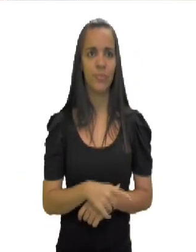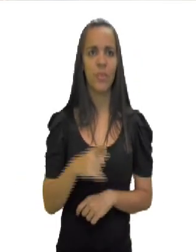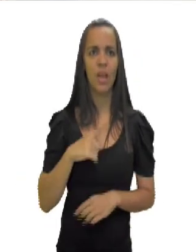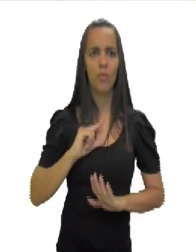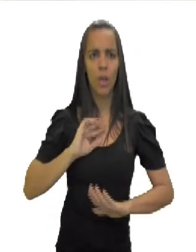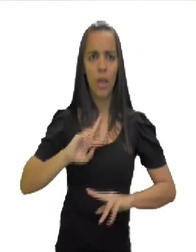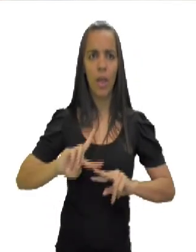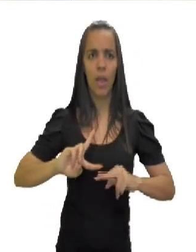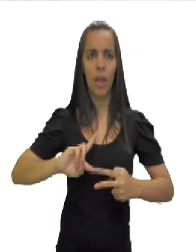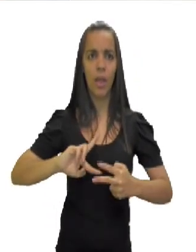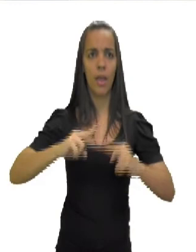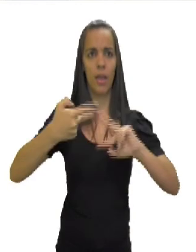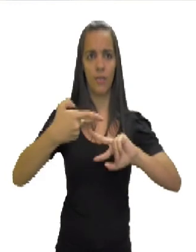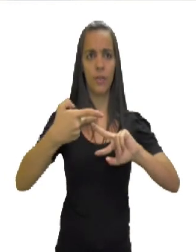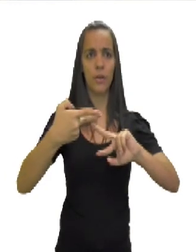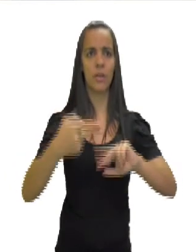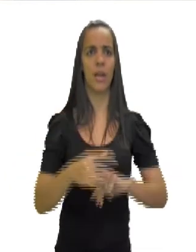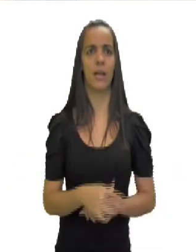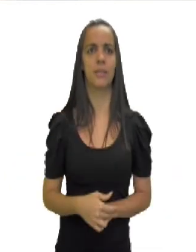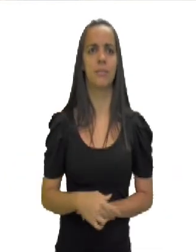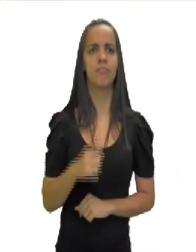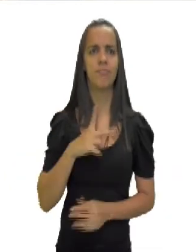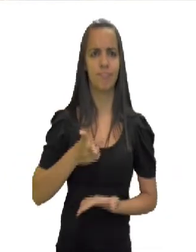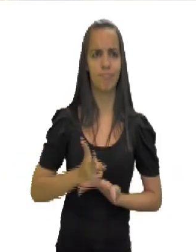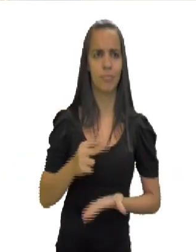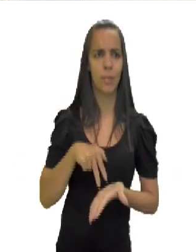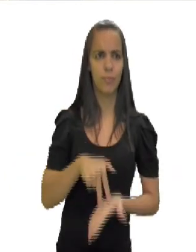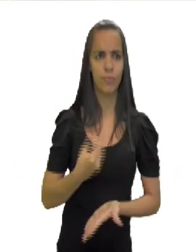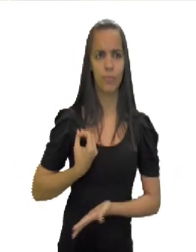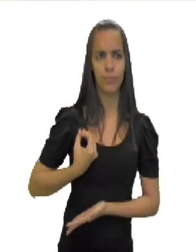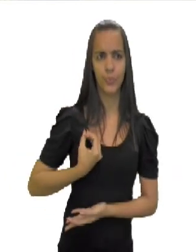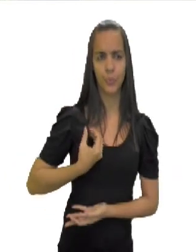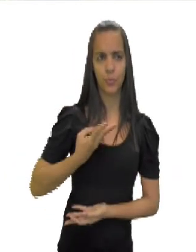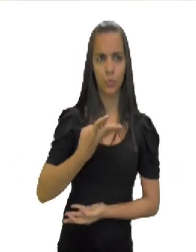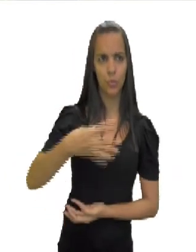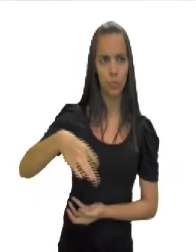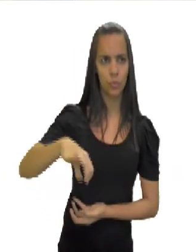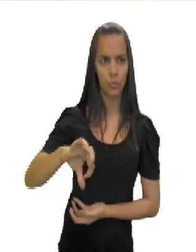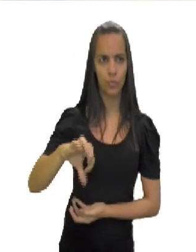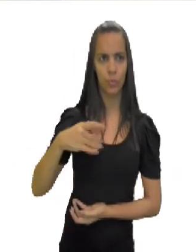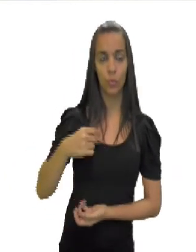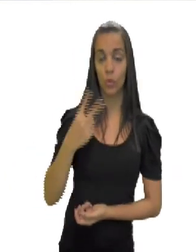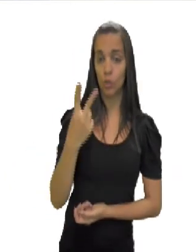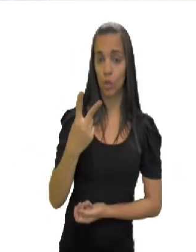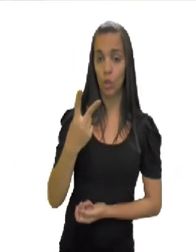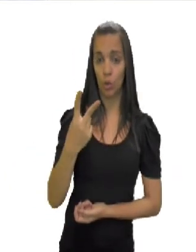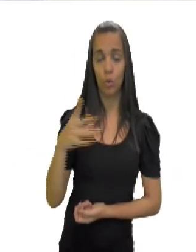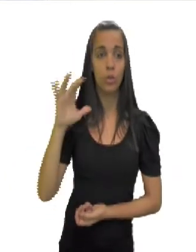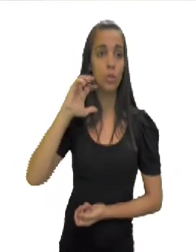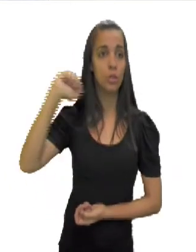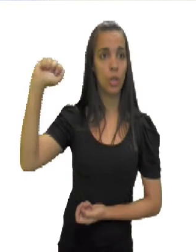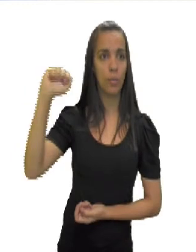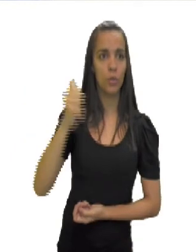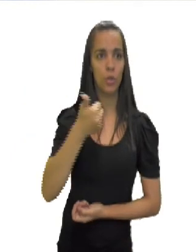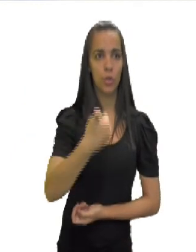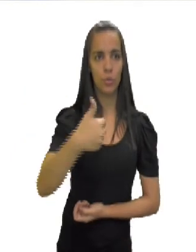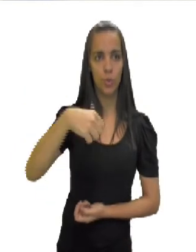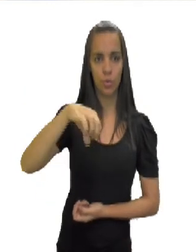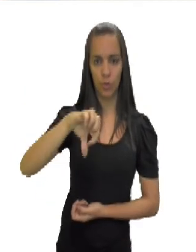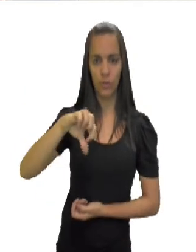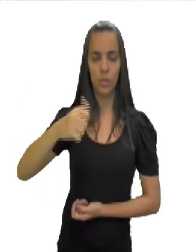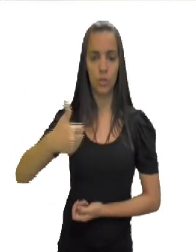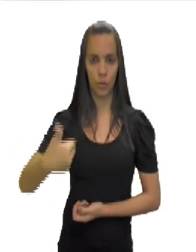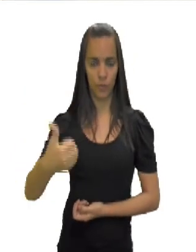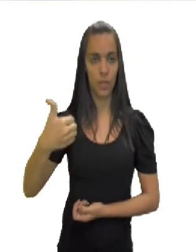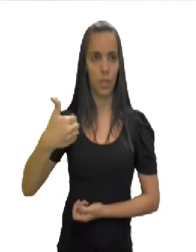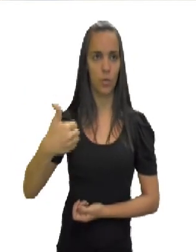revigorada e mantida pela portaria número 49, de 2 de abril de 1991,